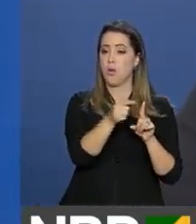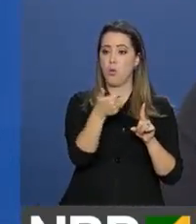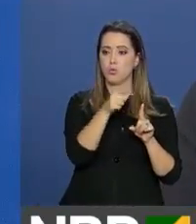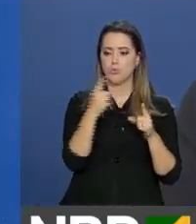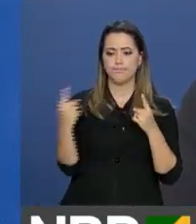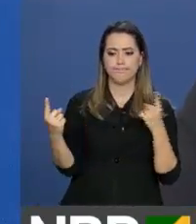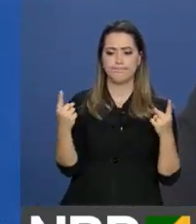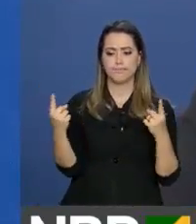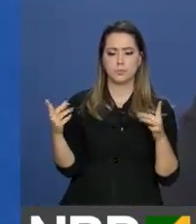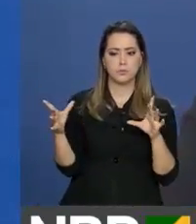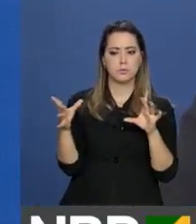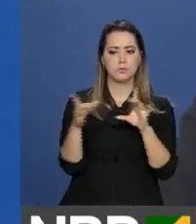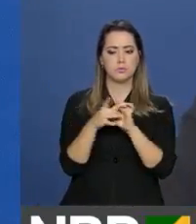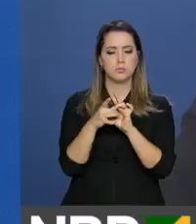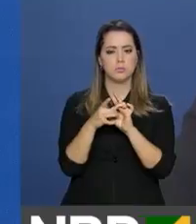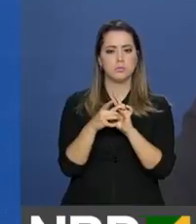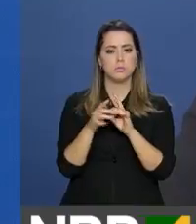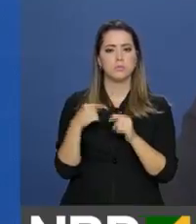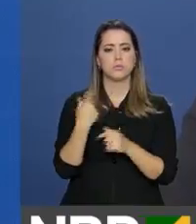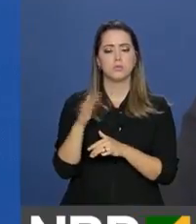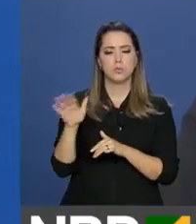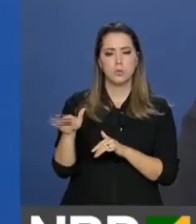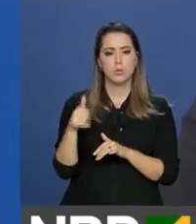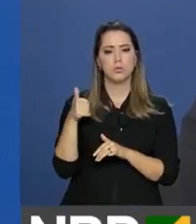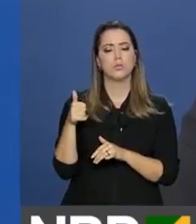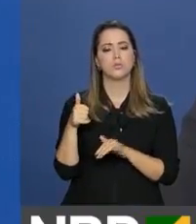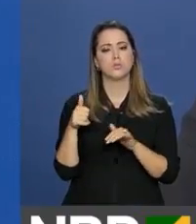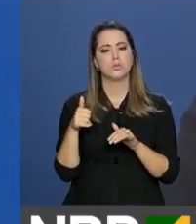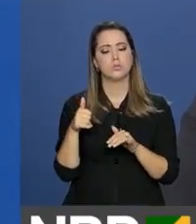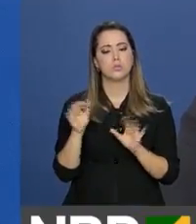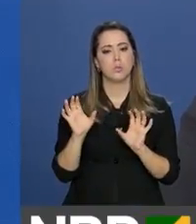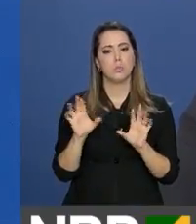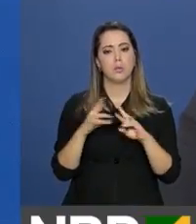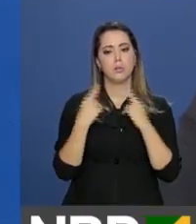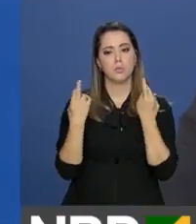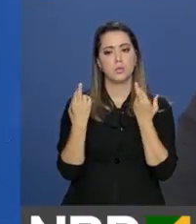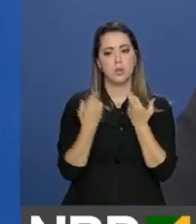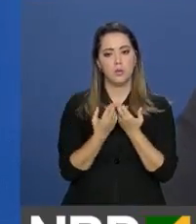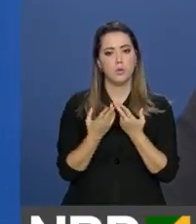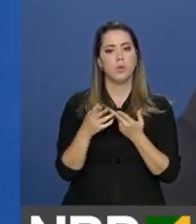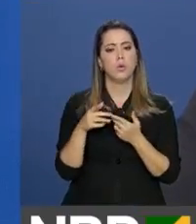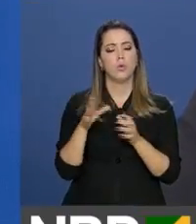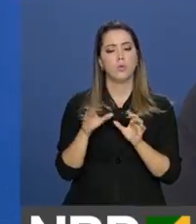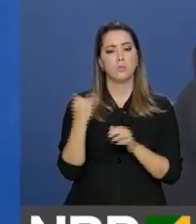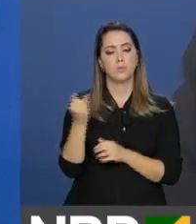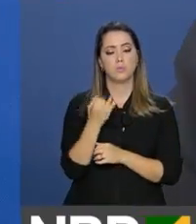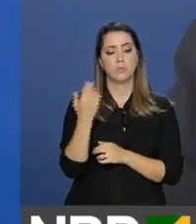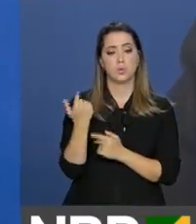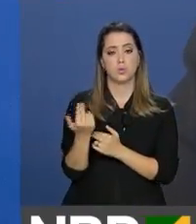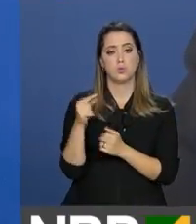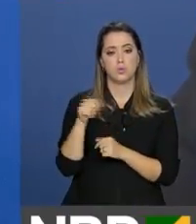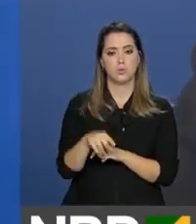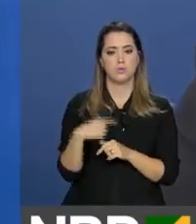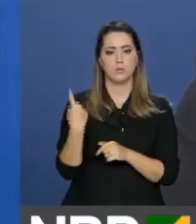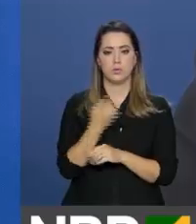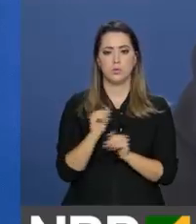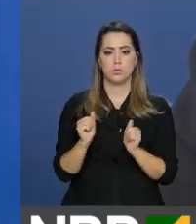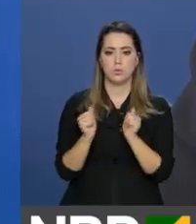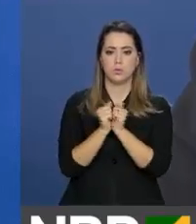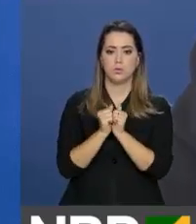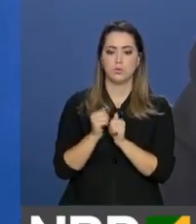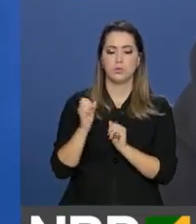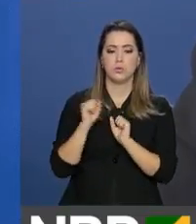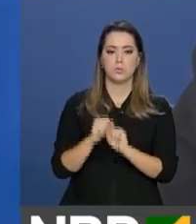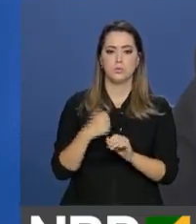de outro lado, que convocamos sempre fóruns abrangentes como este. Eu acho que juntos